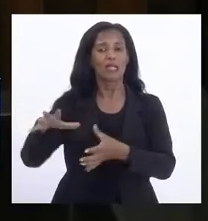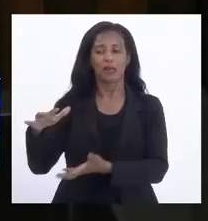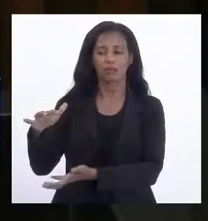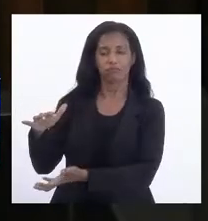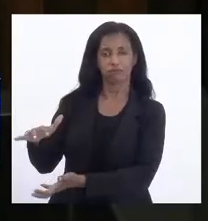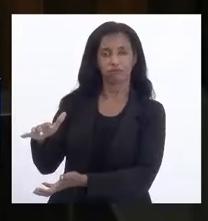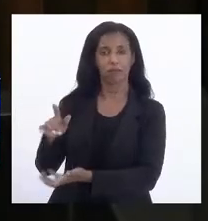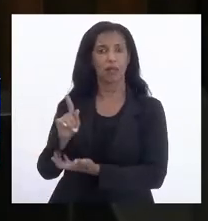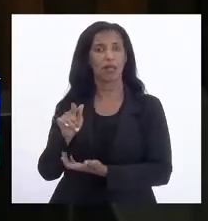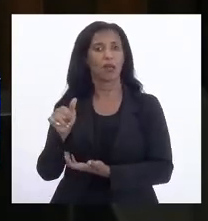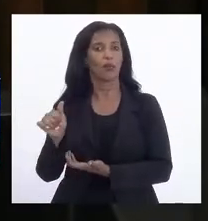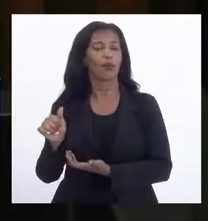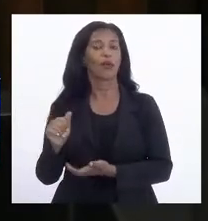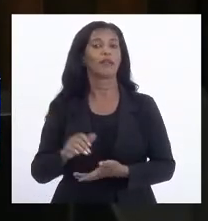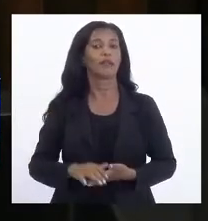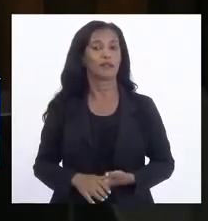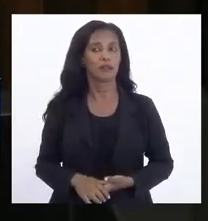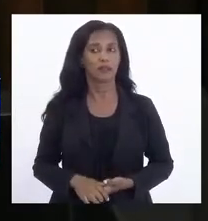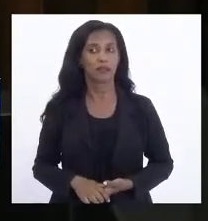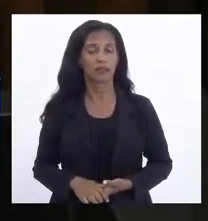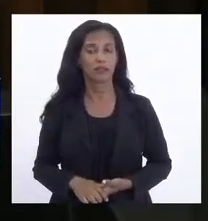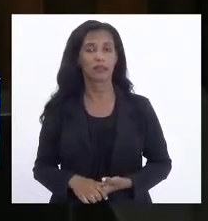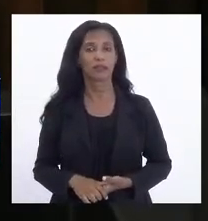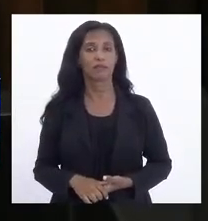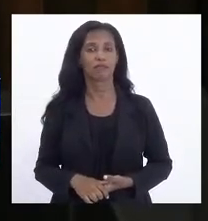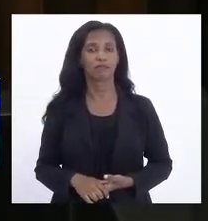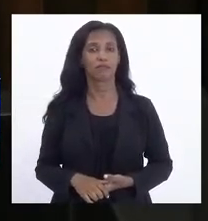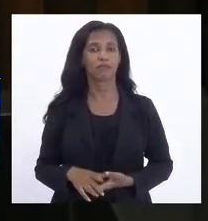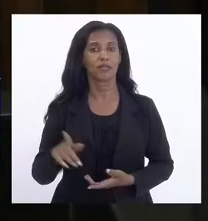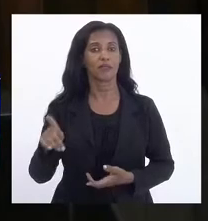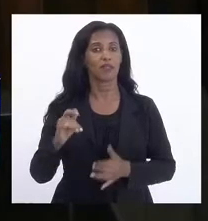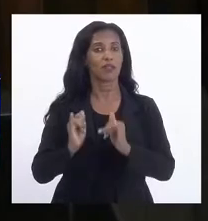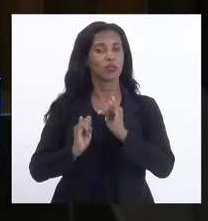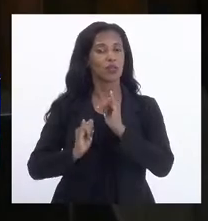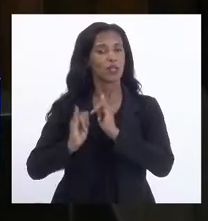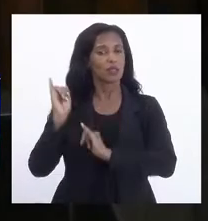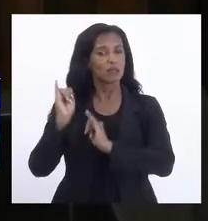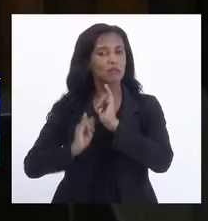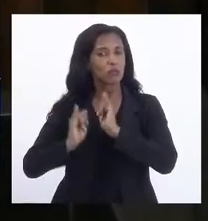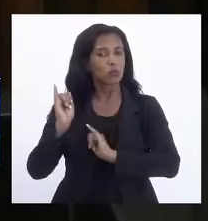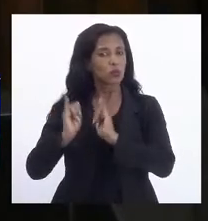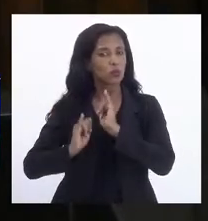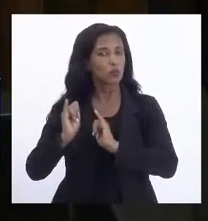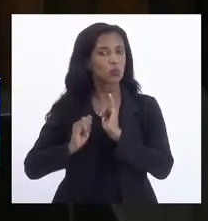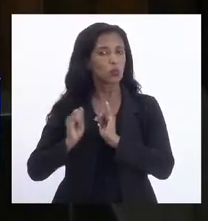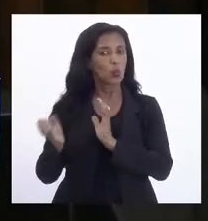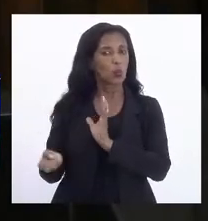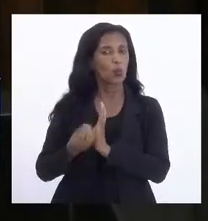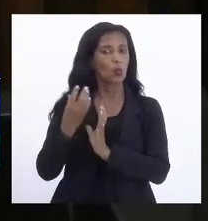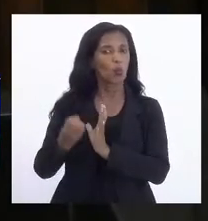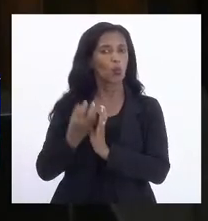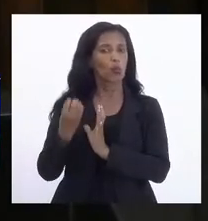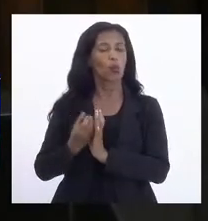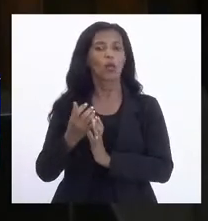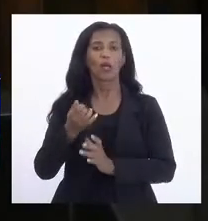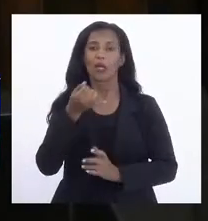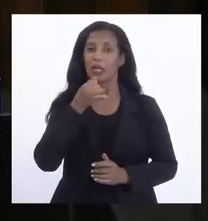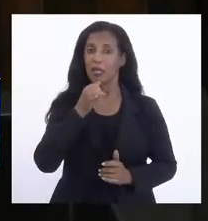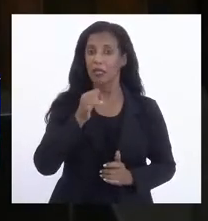é o gás que faz com que as indústrias produzam gerando